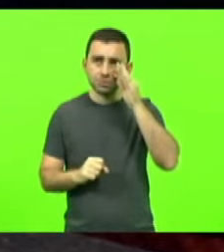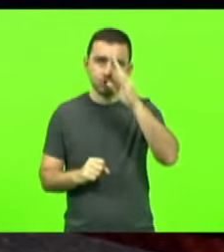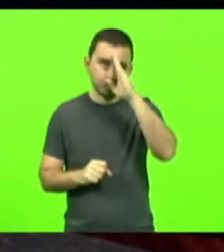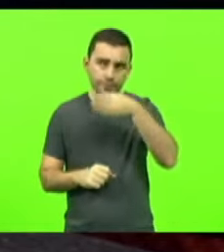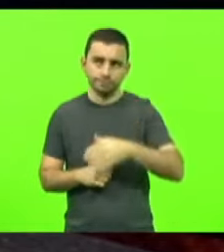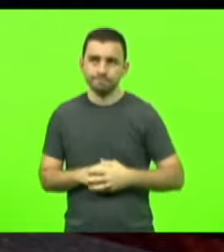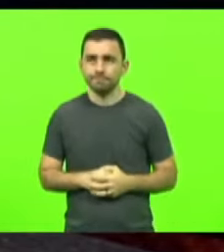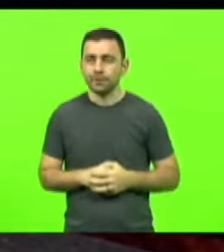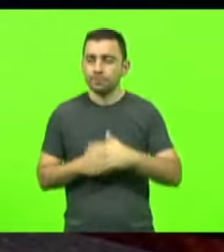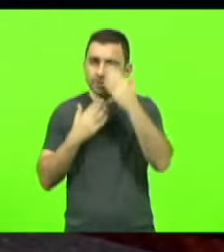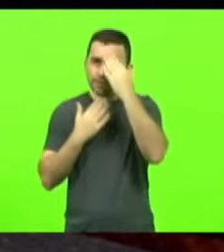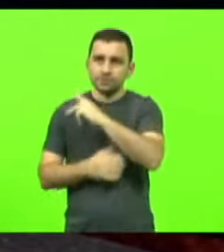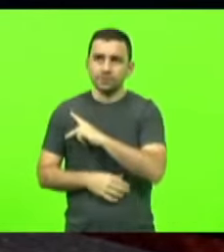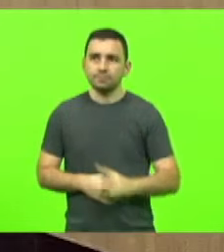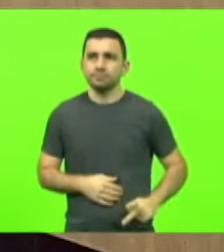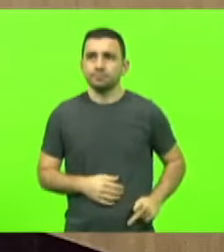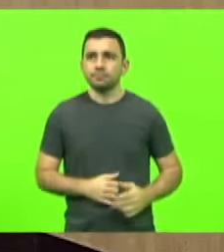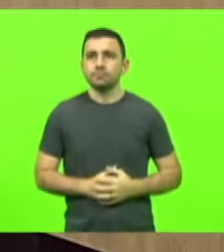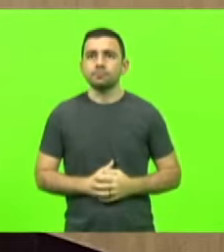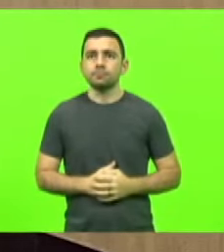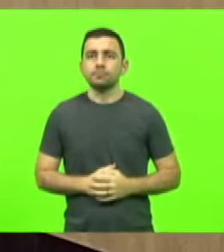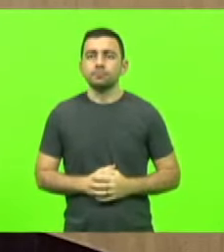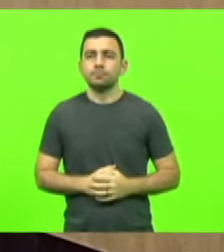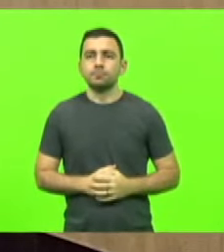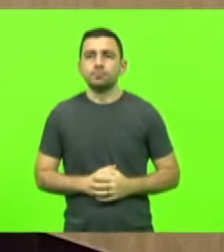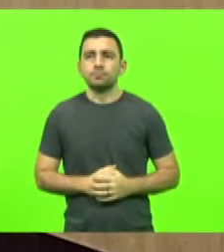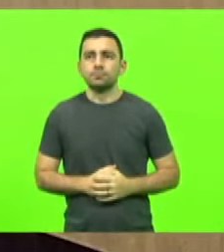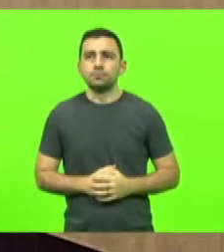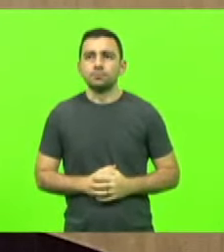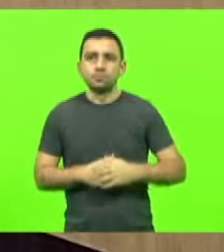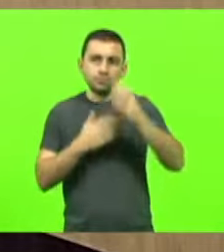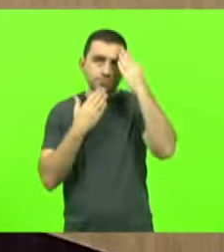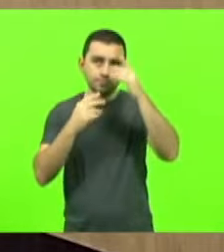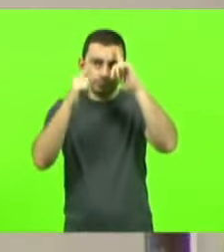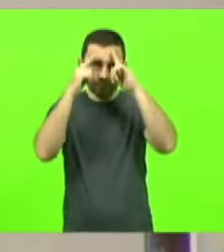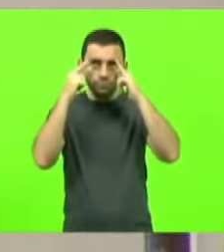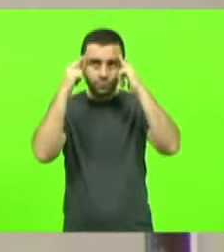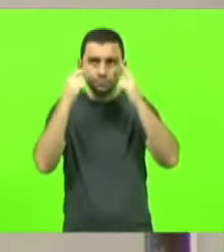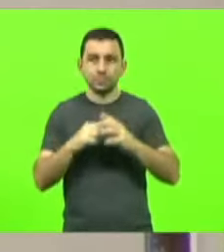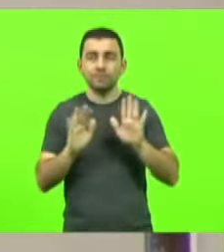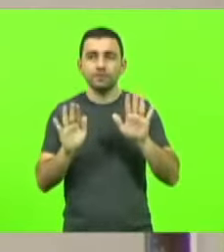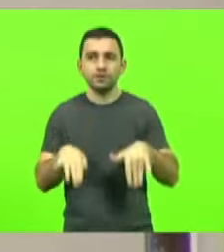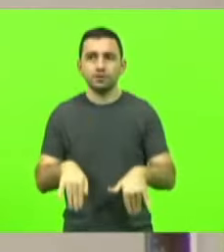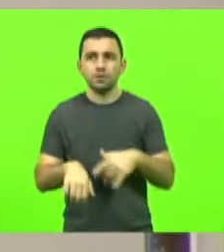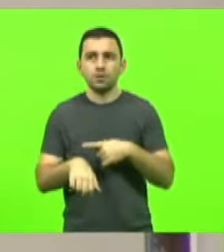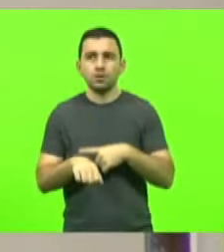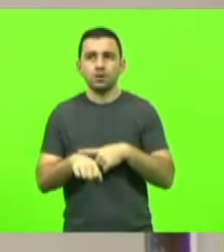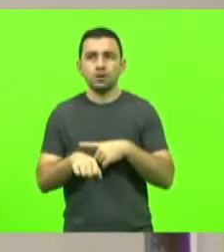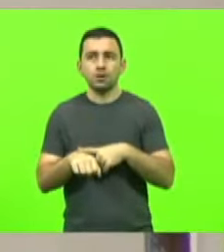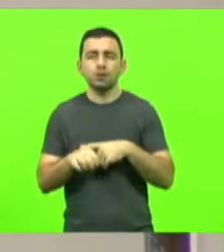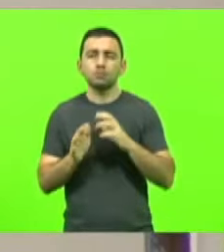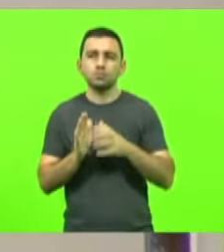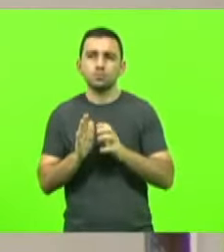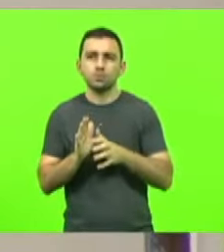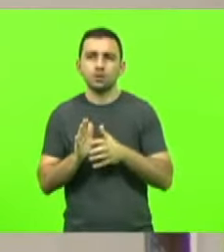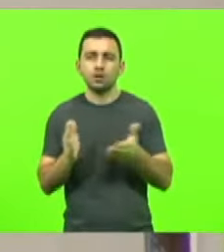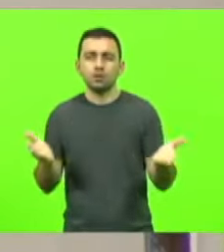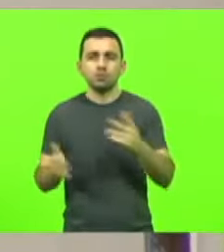Muito obrigado, senhor presidente. Muito obrigado, deputado Nildir Sareta. Finalizando o horário destinado aos partidos políticos,